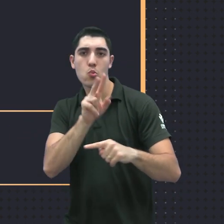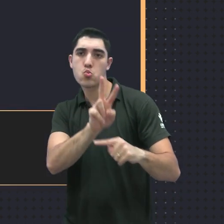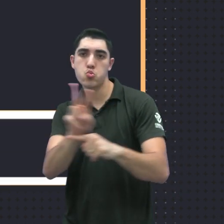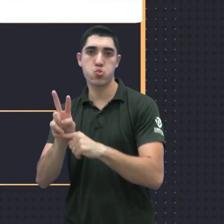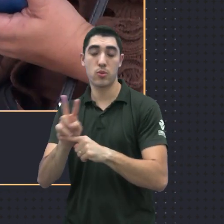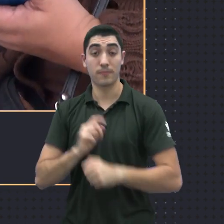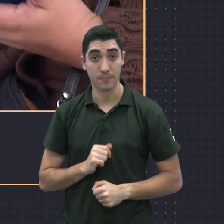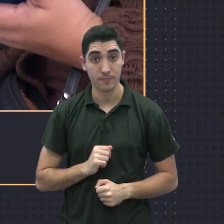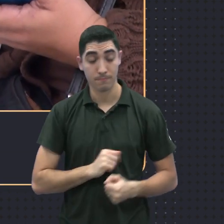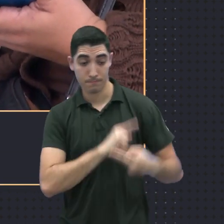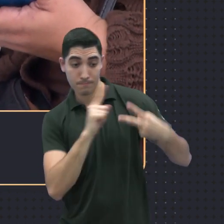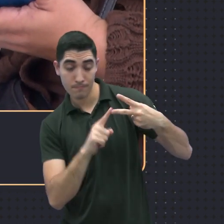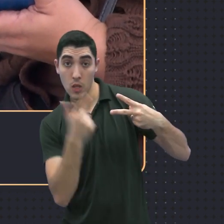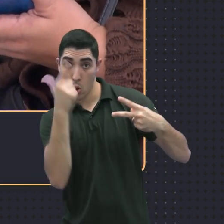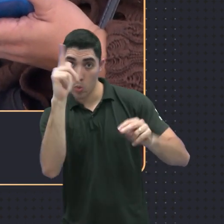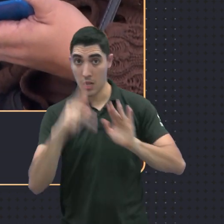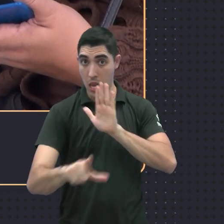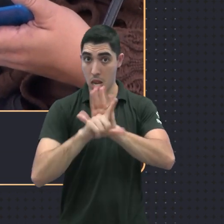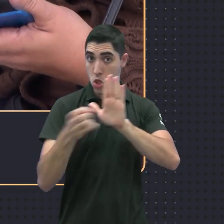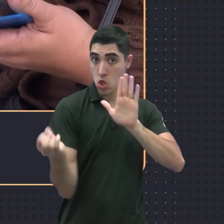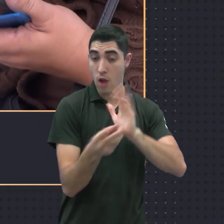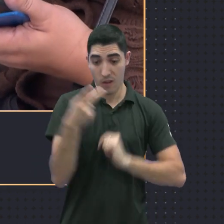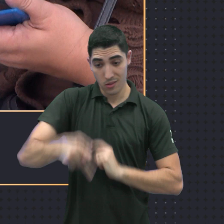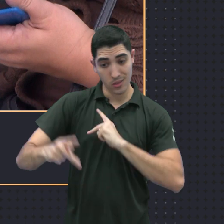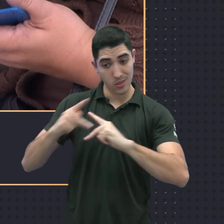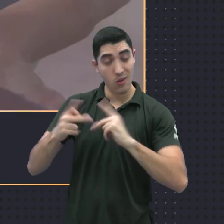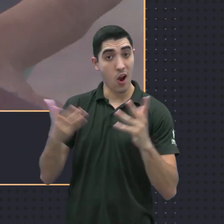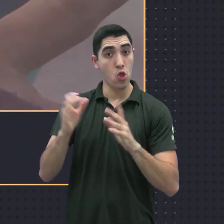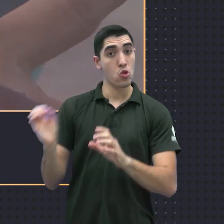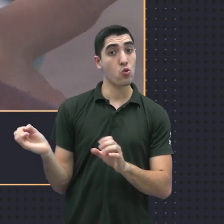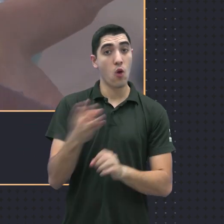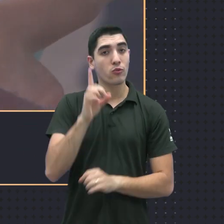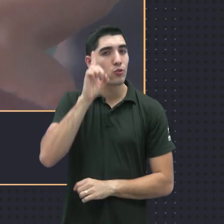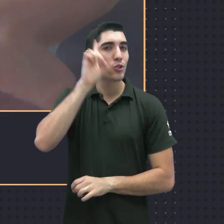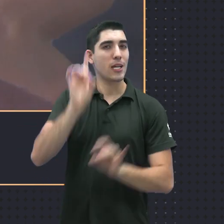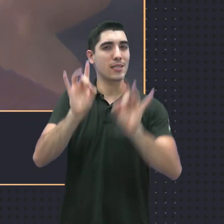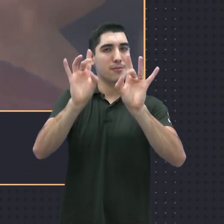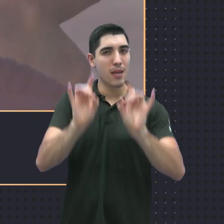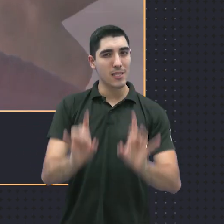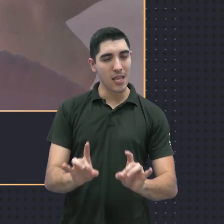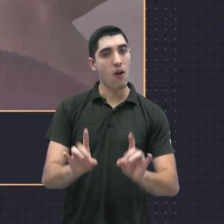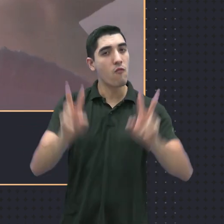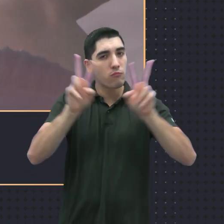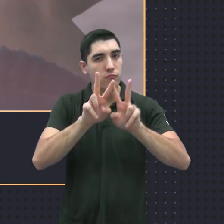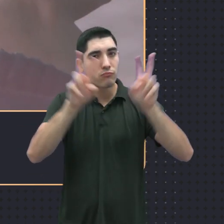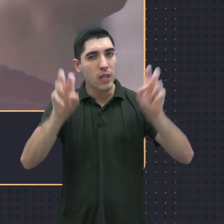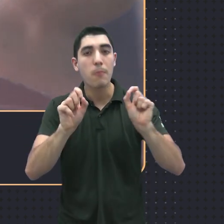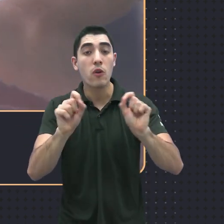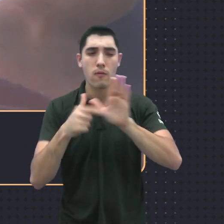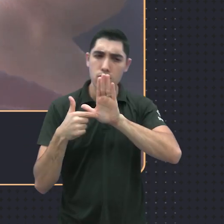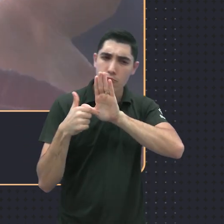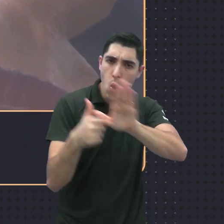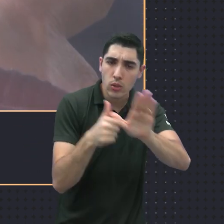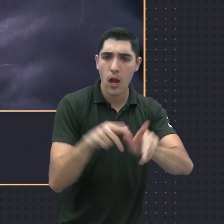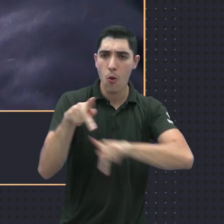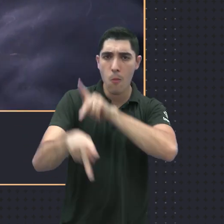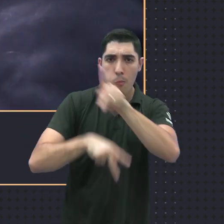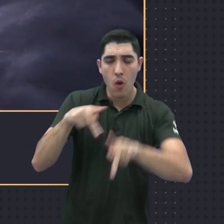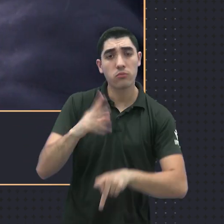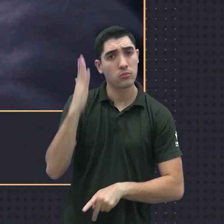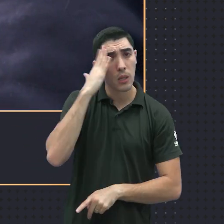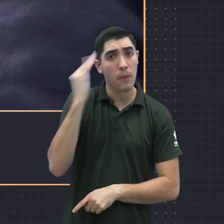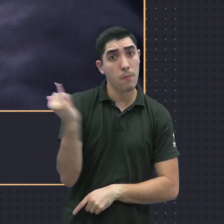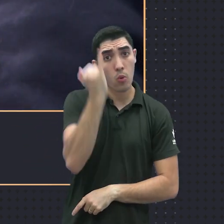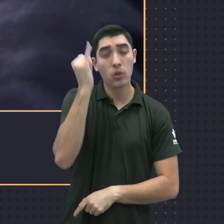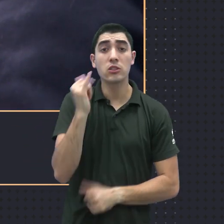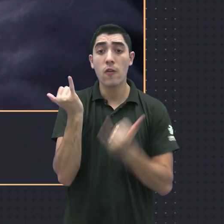público. Agora é lei. São José dos Campos vai contar com uma data própria para debater com a população a importância de